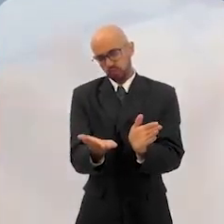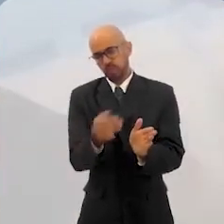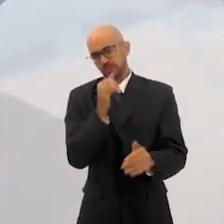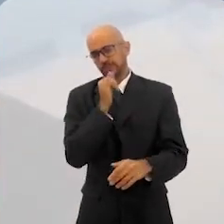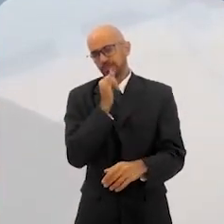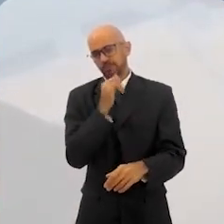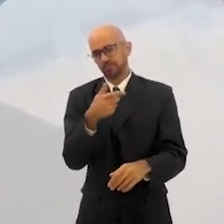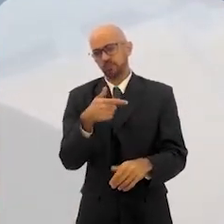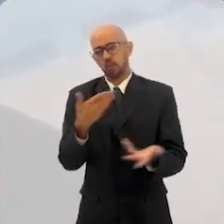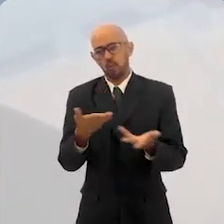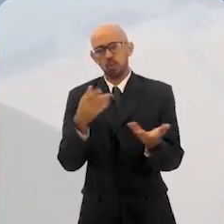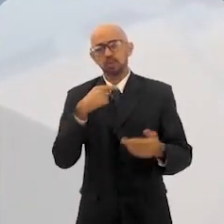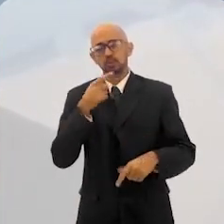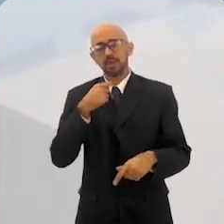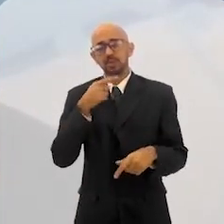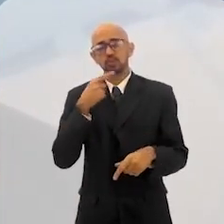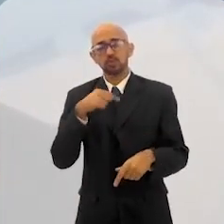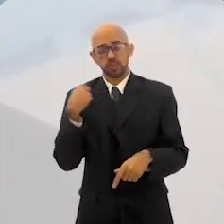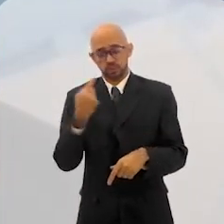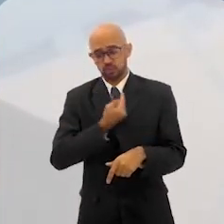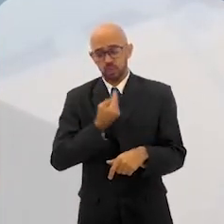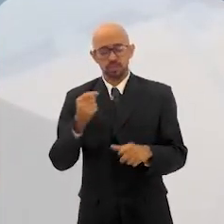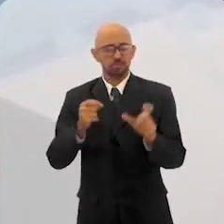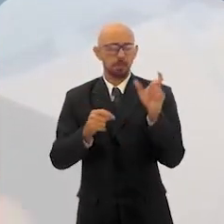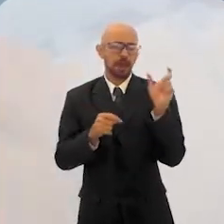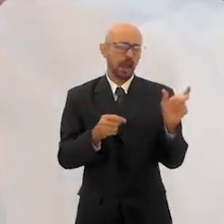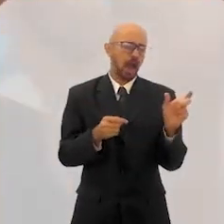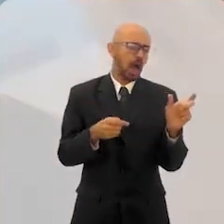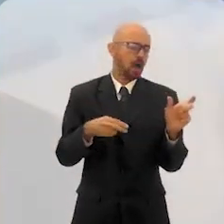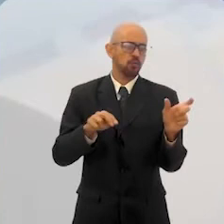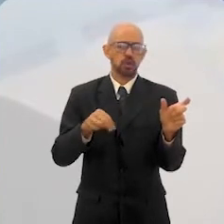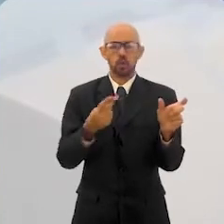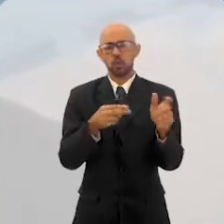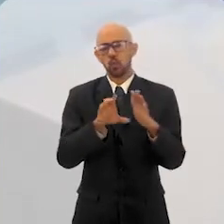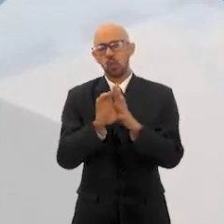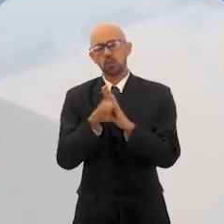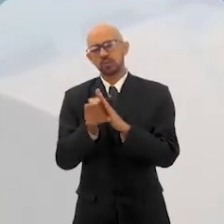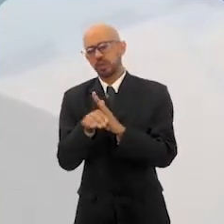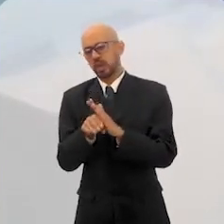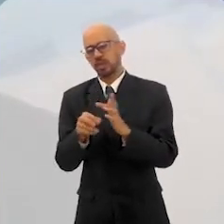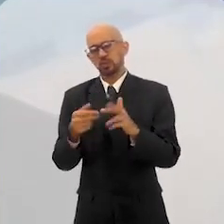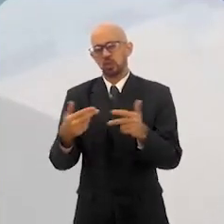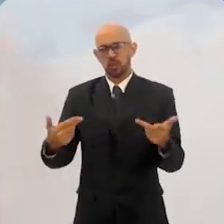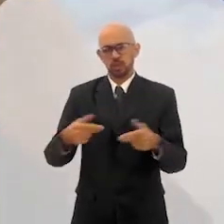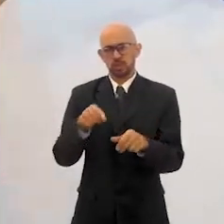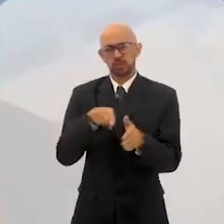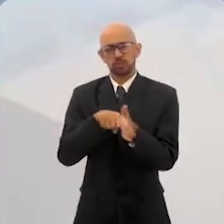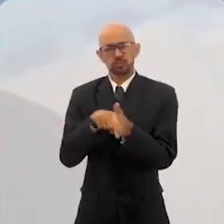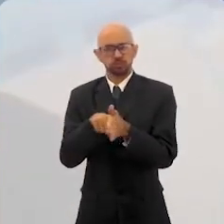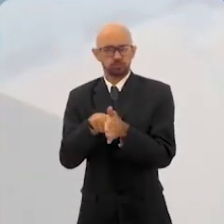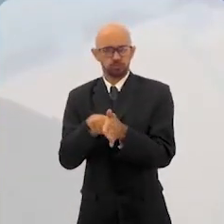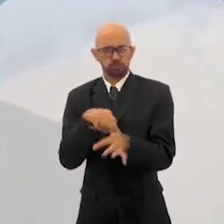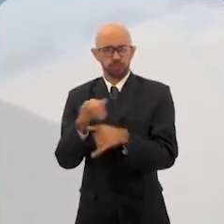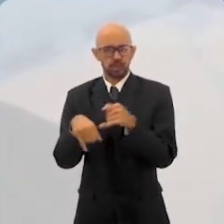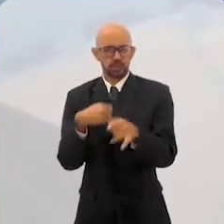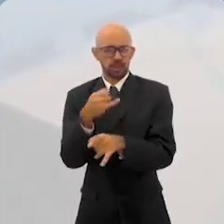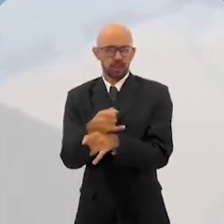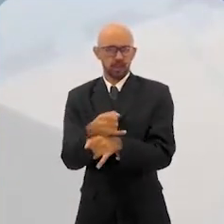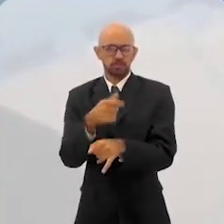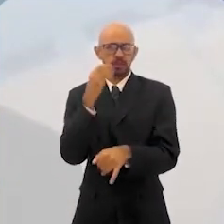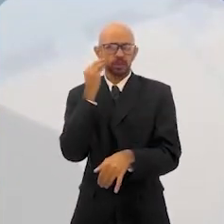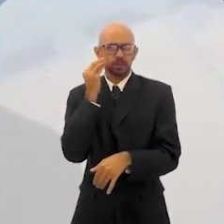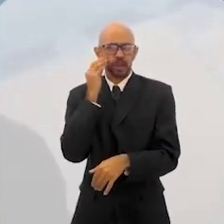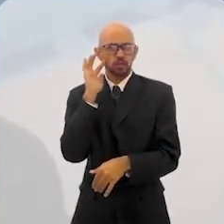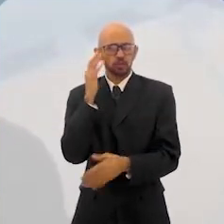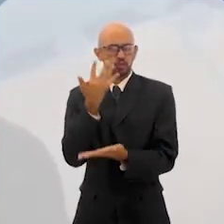né, até para as dúvidas que a gente tem no dia a dia, de alguma palavra, de algum conceito, algum objeto, a gente busca a internet para